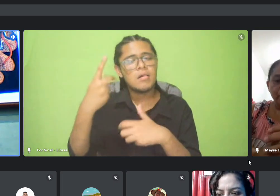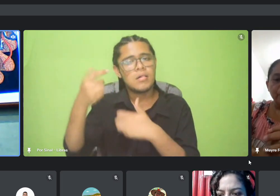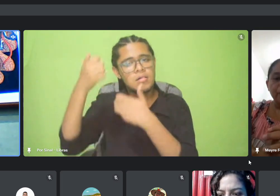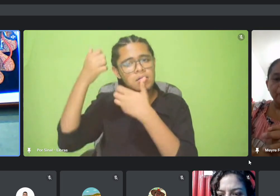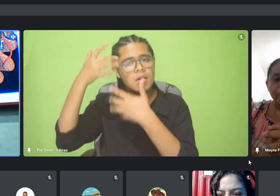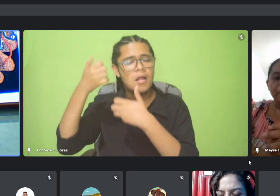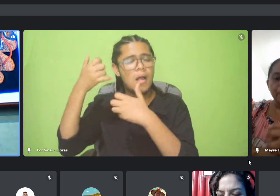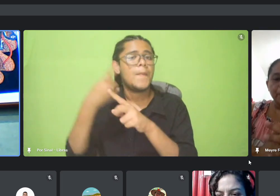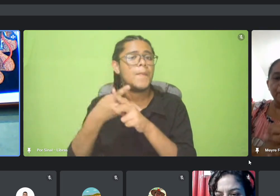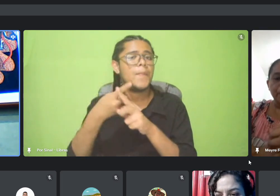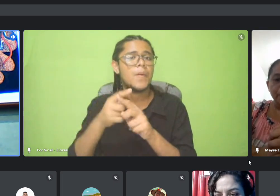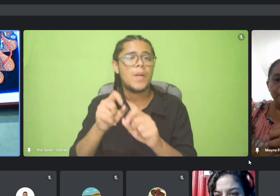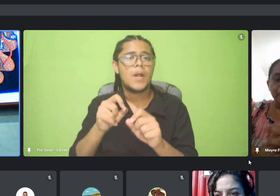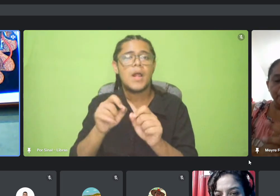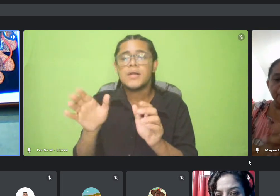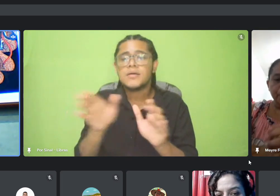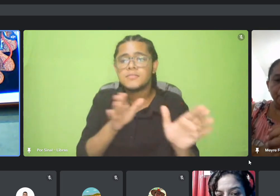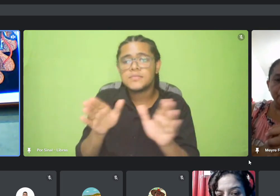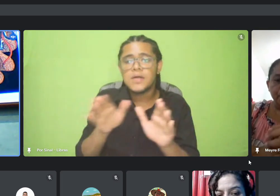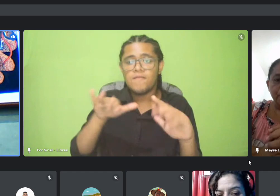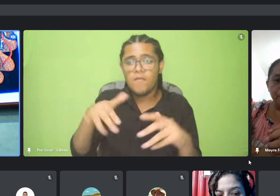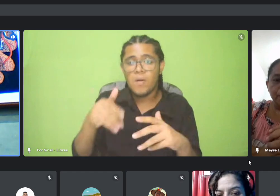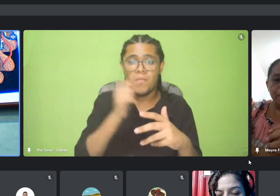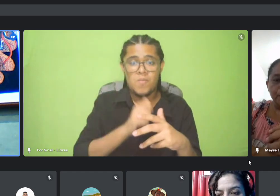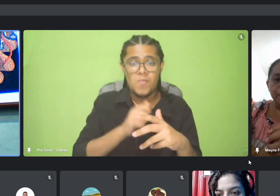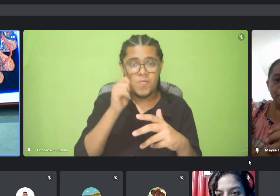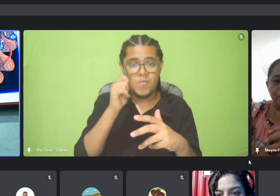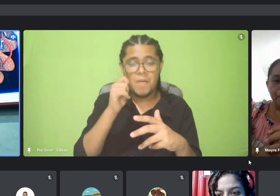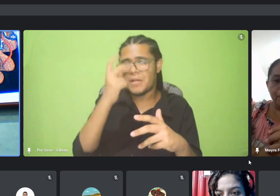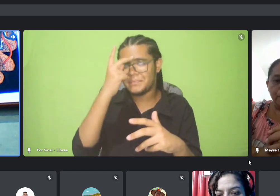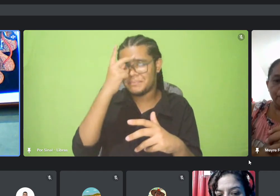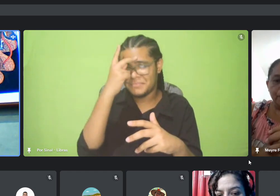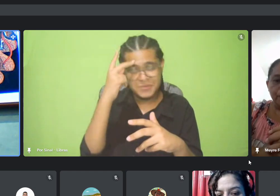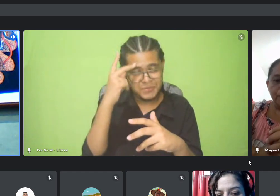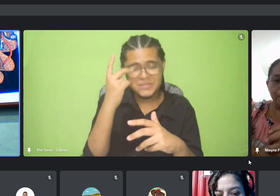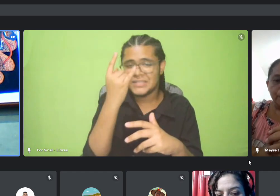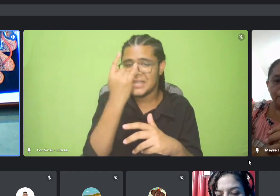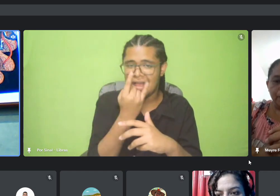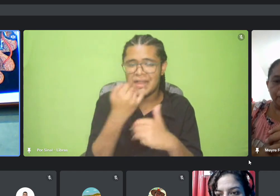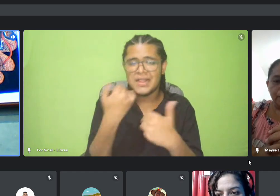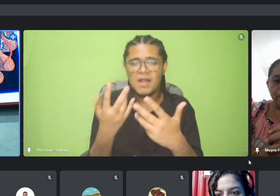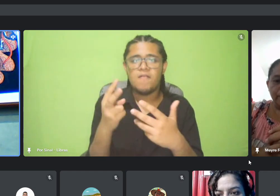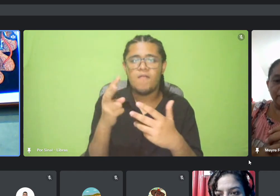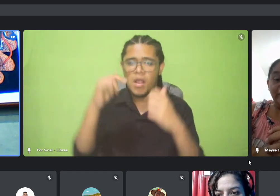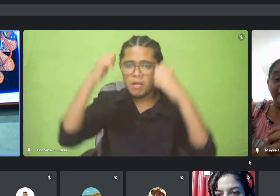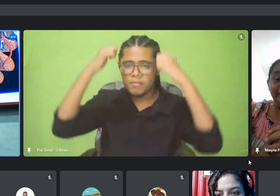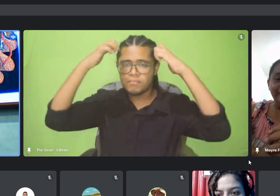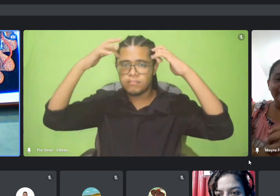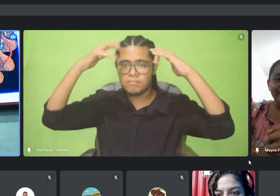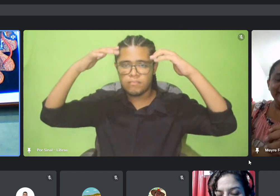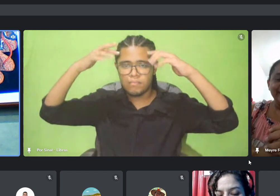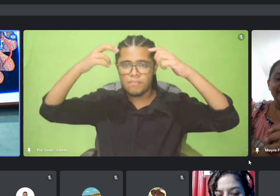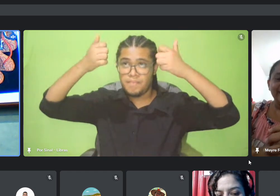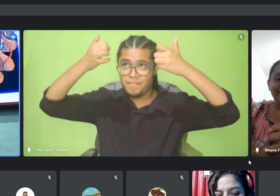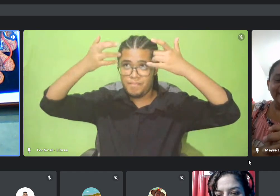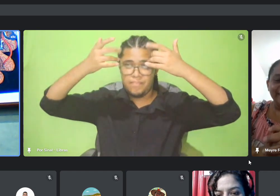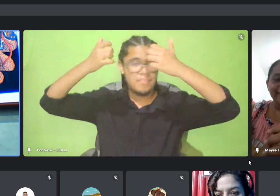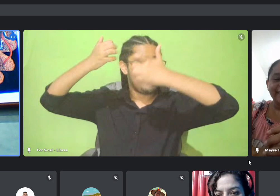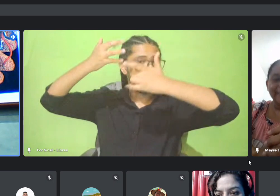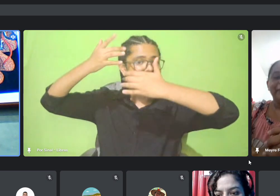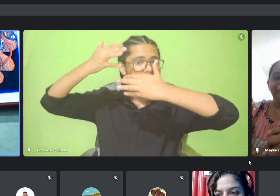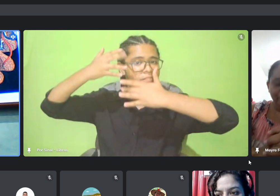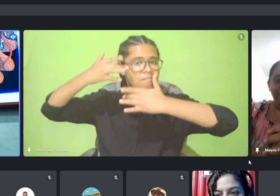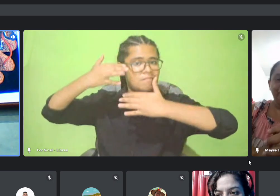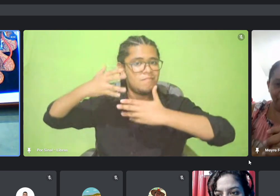acessibilidade, gente, para pessoas cegas, a gente descreve como a gente é fisicamente, de cima para baixo, o a gente está vestindo e o lugar que a gente está.